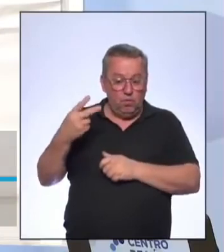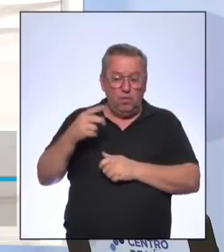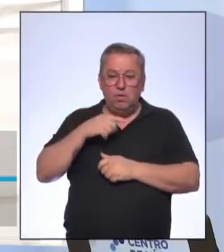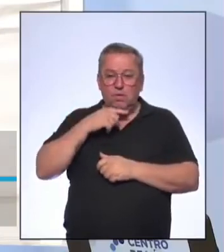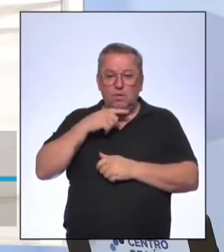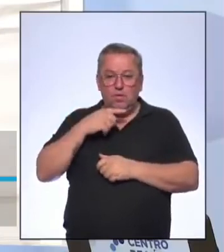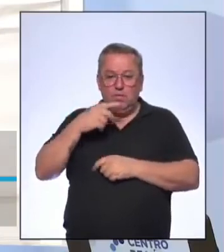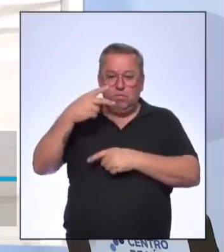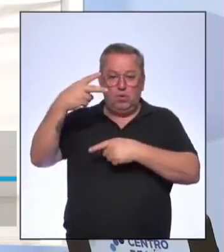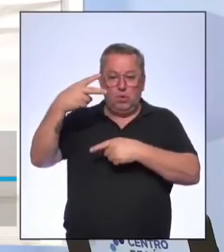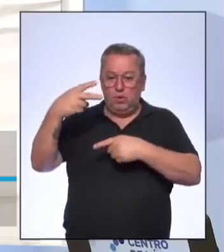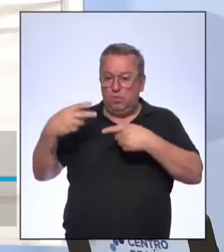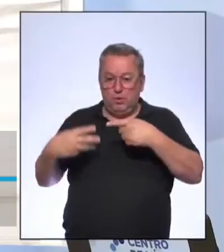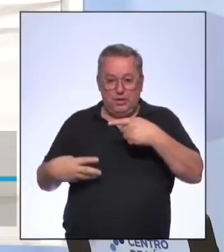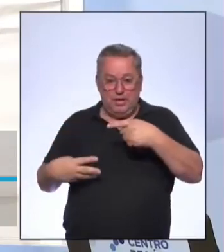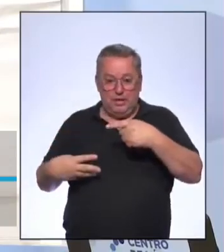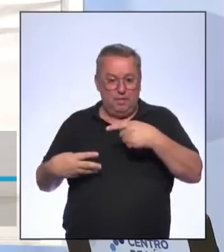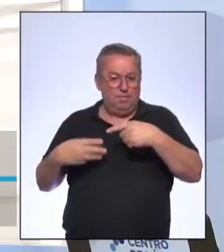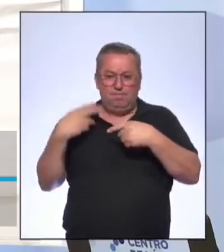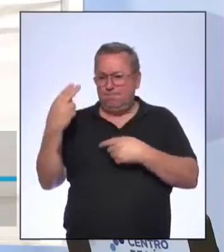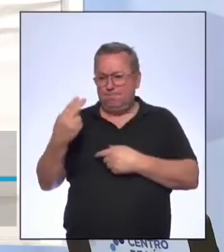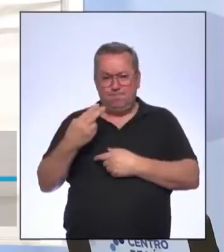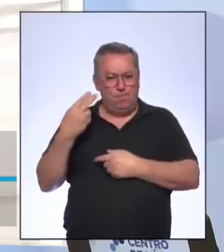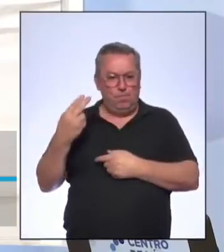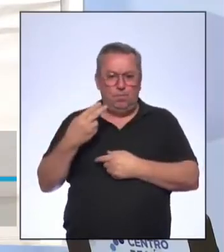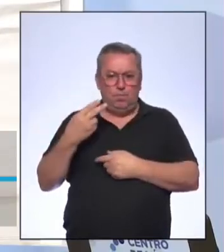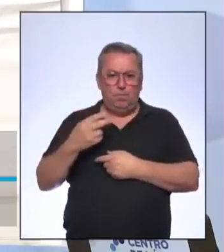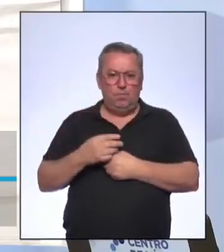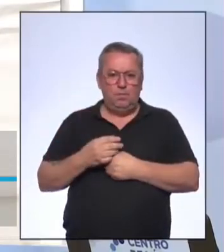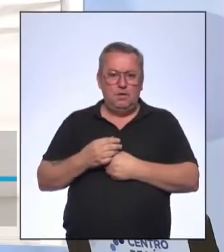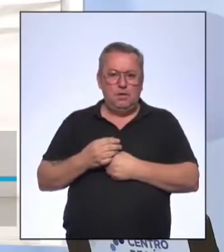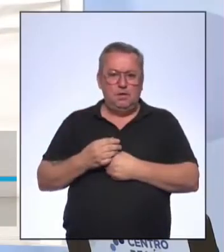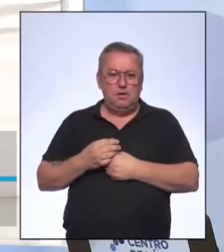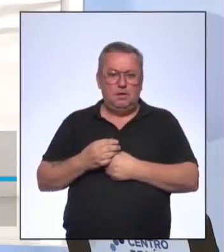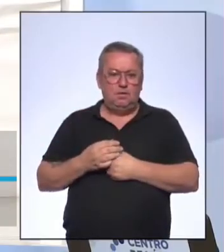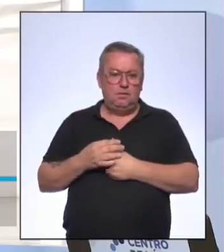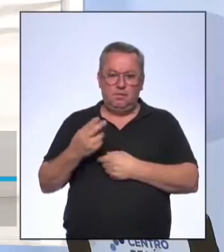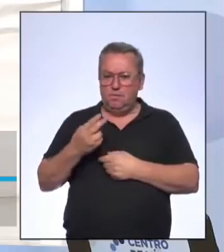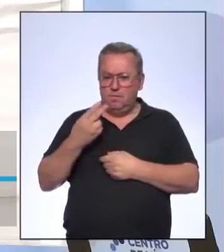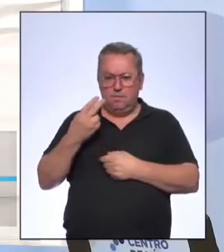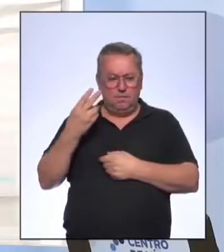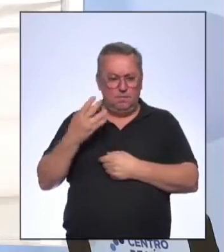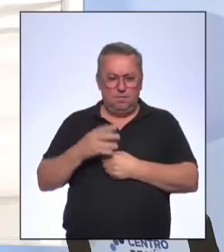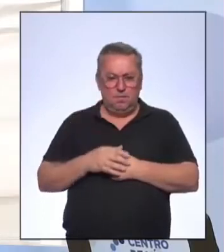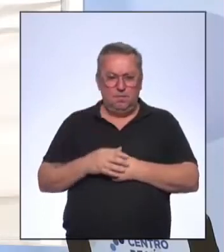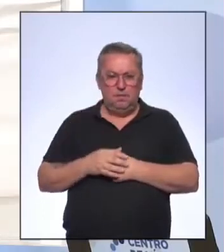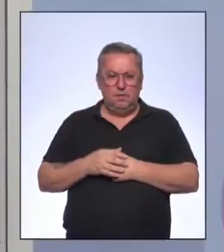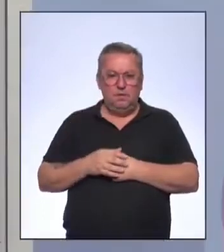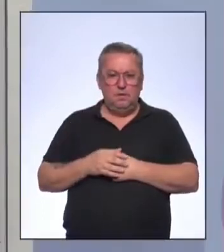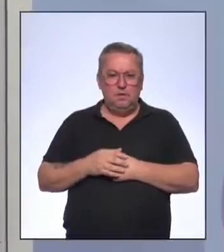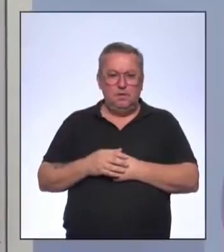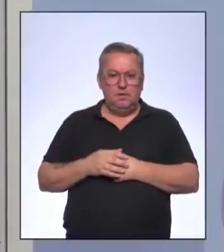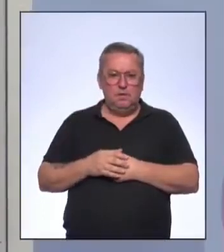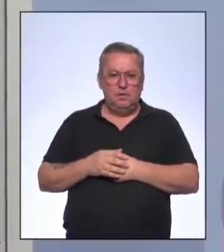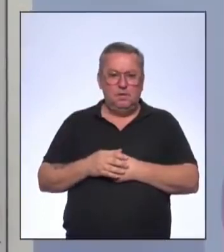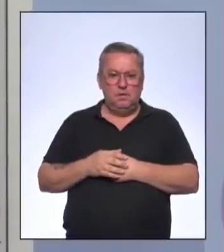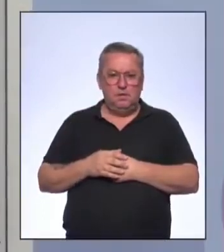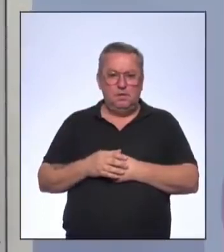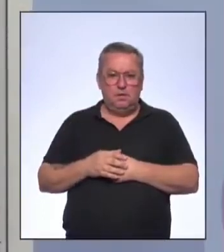dividir o de cima por um número e de baixo por outro. Então, por exemplo, dividir aqui por 2, aqui por 4. Não dá. Então, eu tenho que